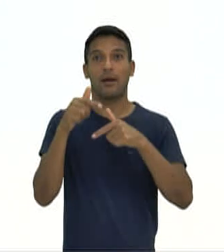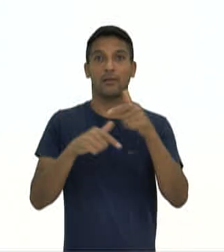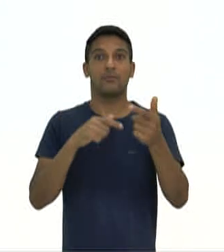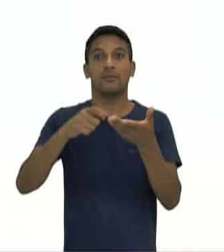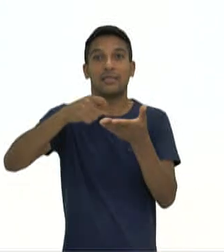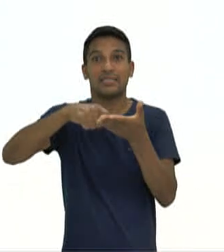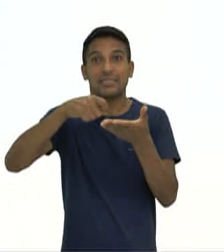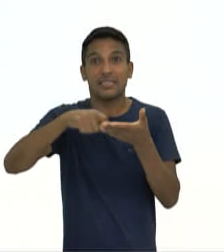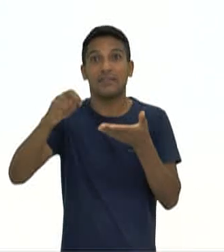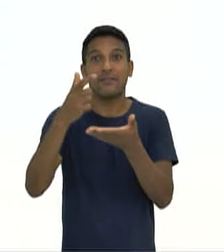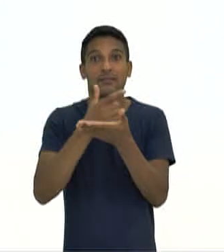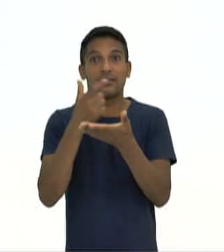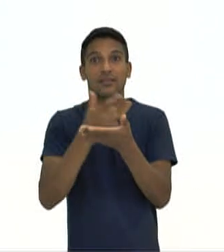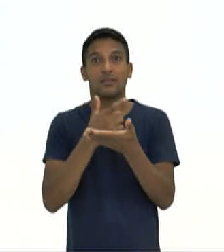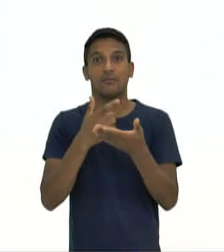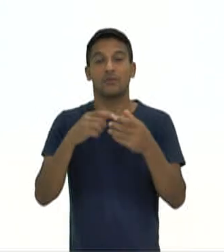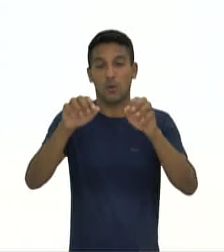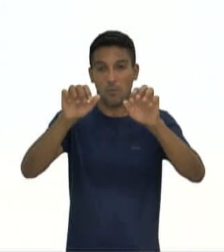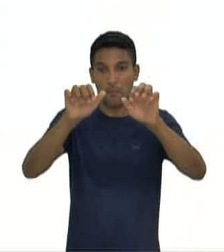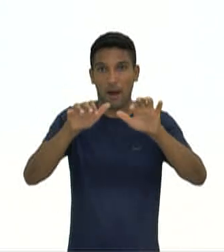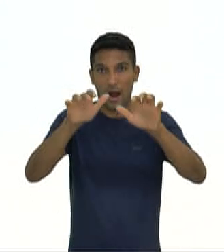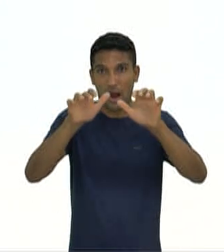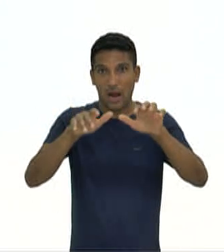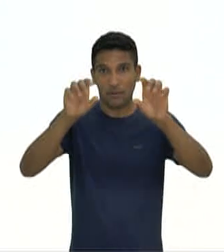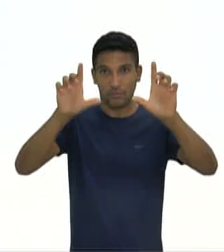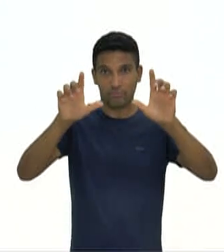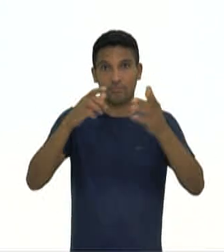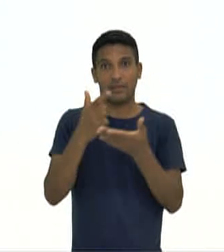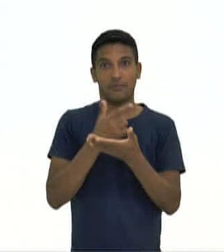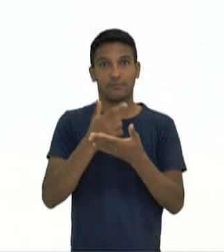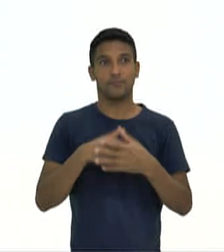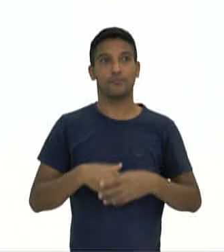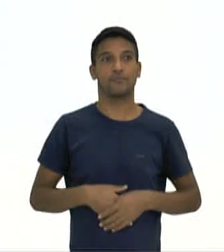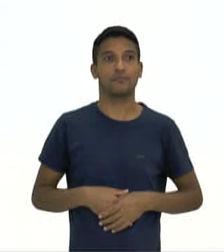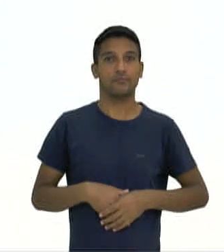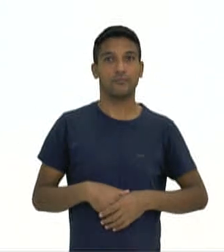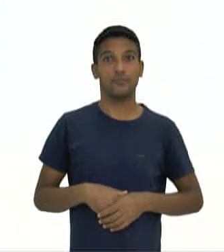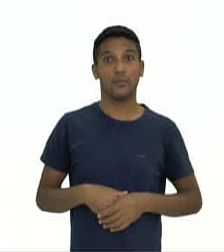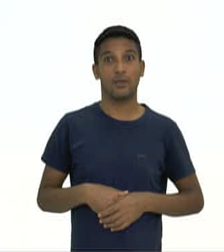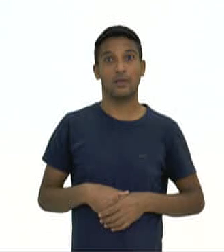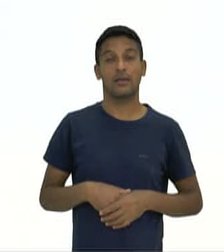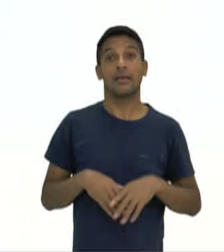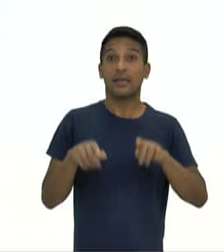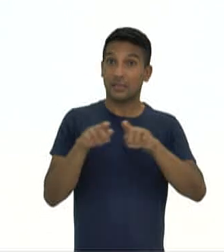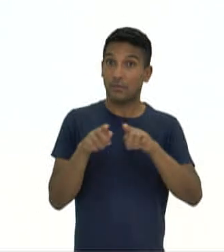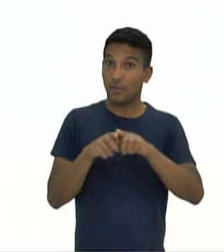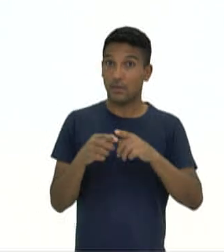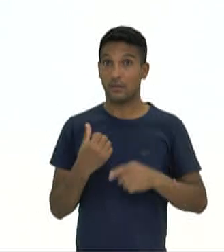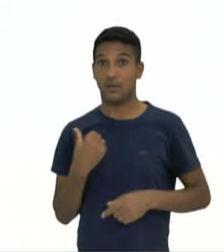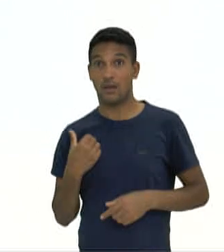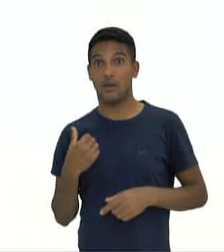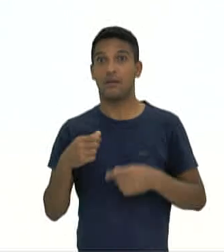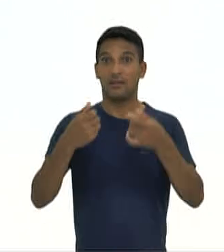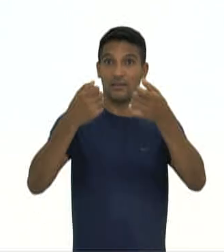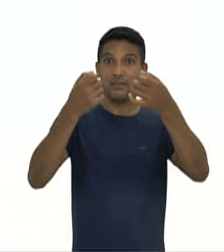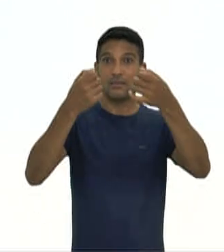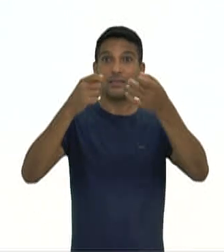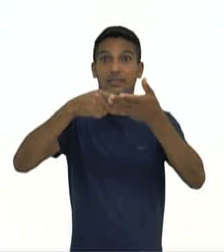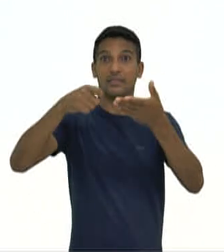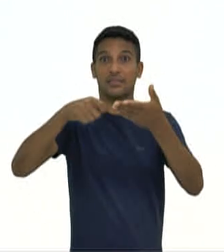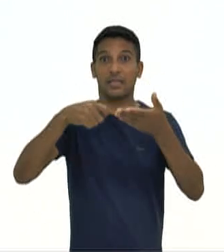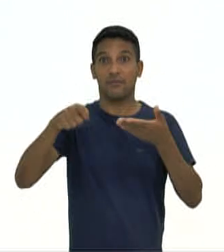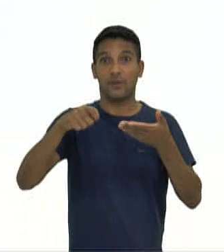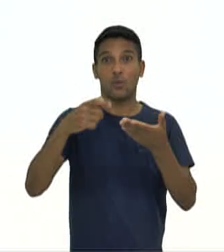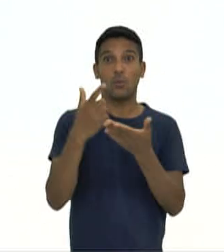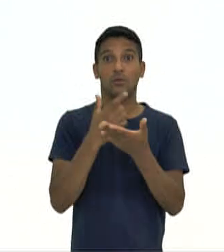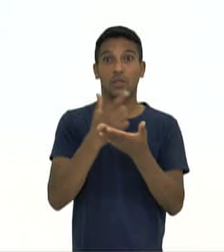bem. Antes de trabalhar com ficção, eu também escrevi alguns anos para um suplemento infantil da